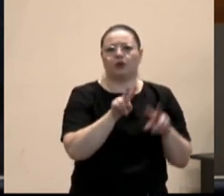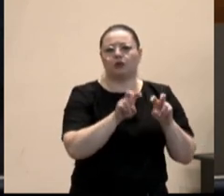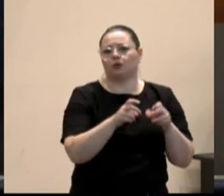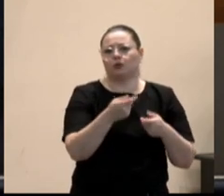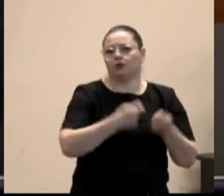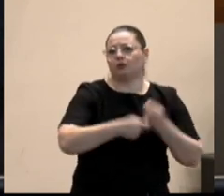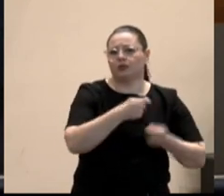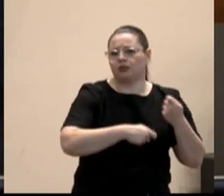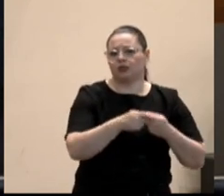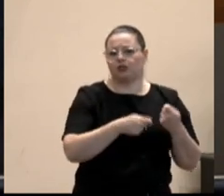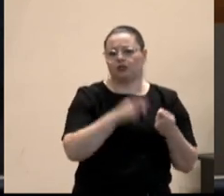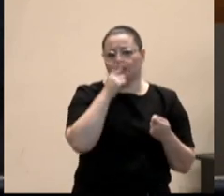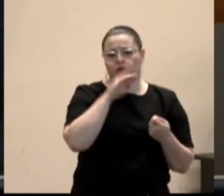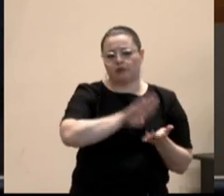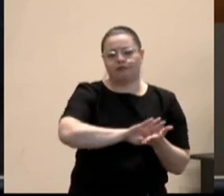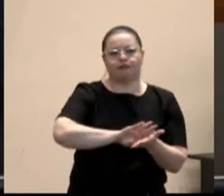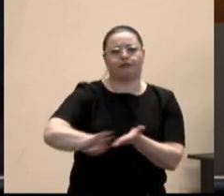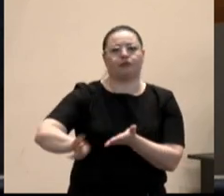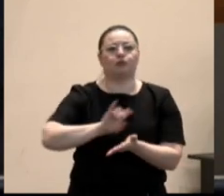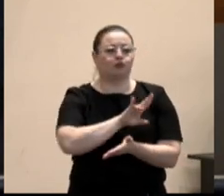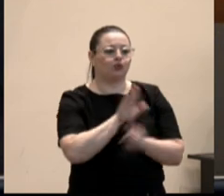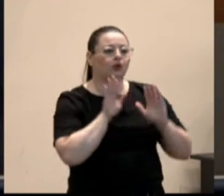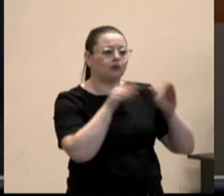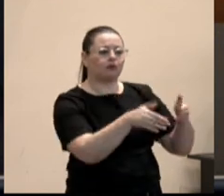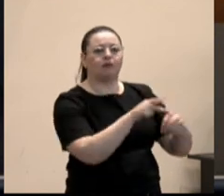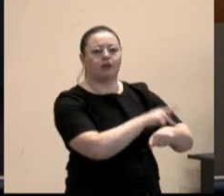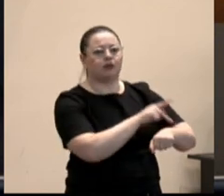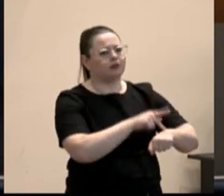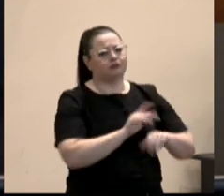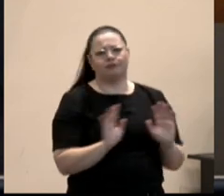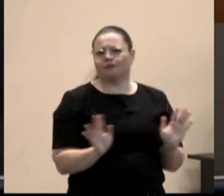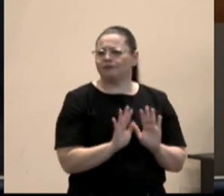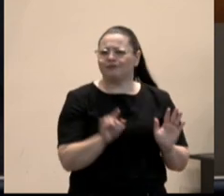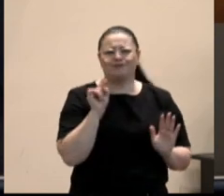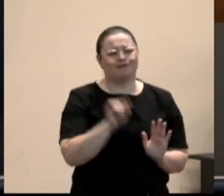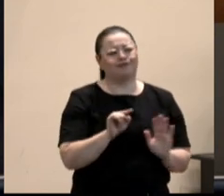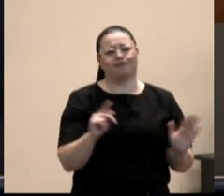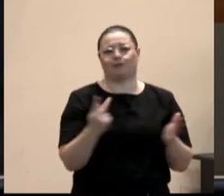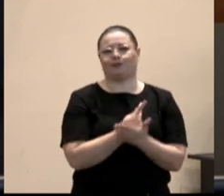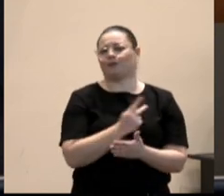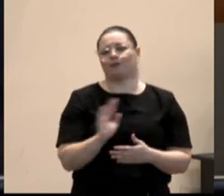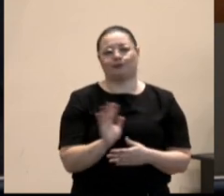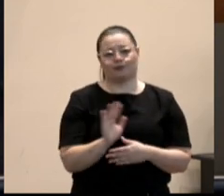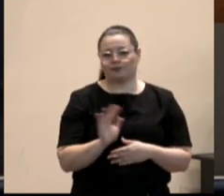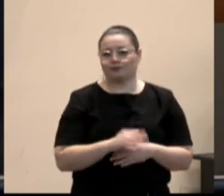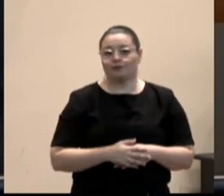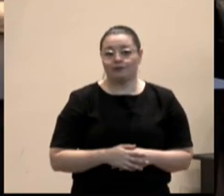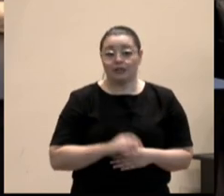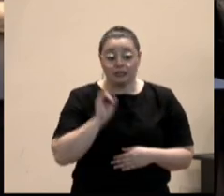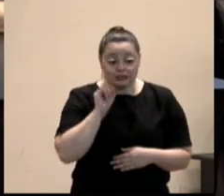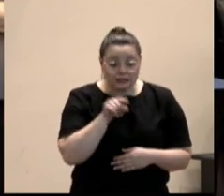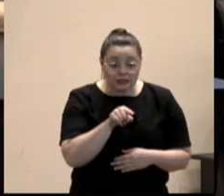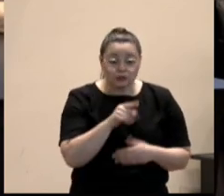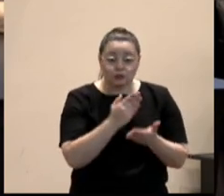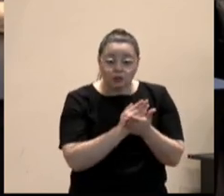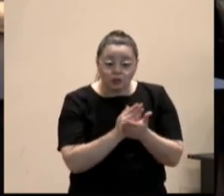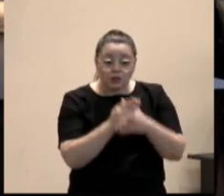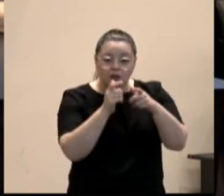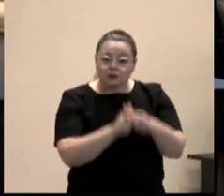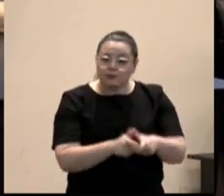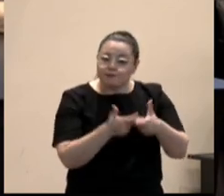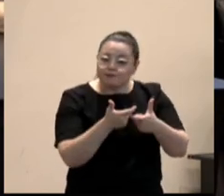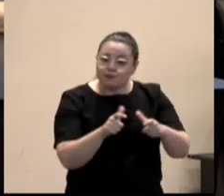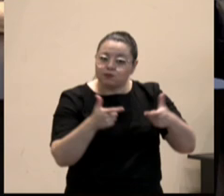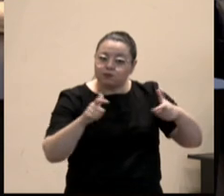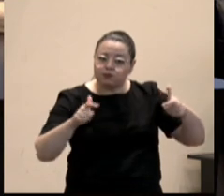administrativas e deixar só por conta do pedagógico. Isso é um grande equívoco. E se essa moda pega, realmente teremos um